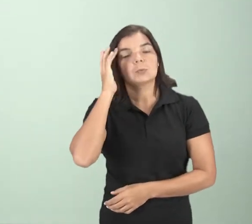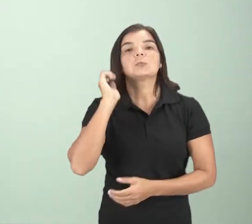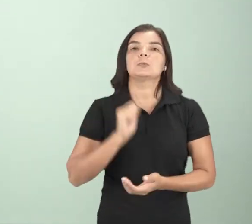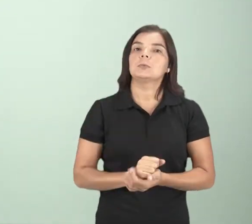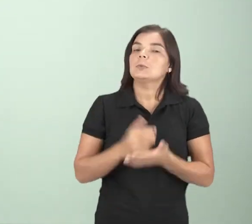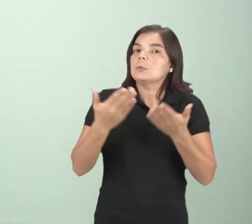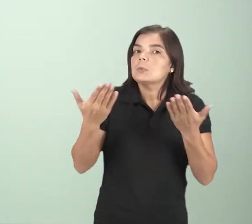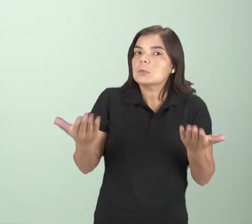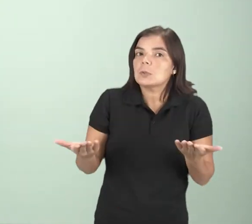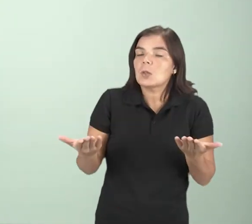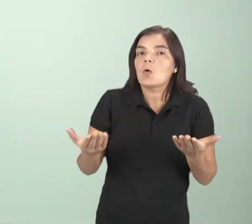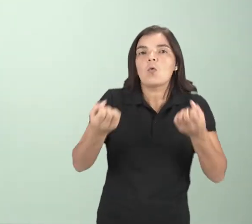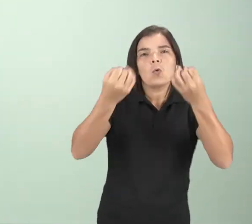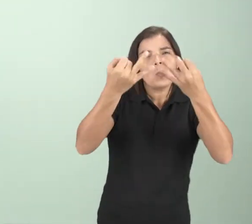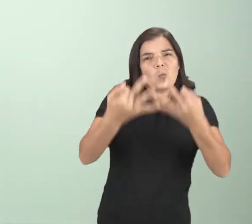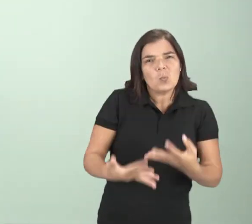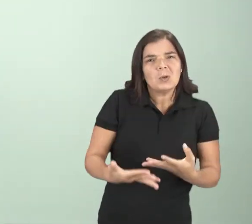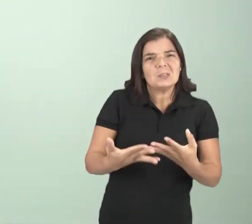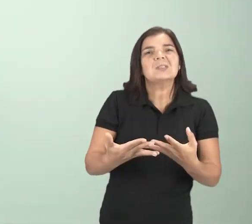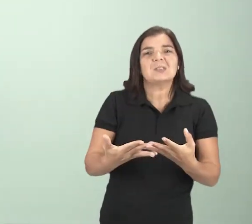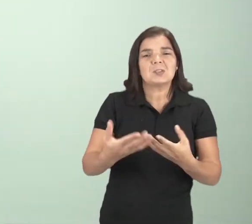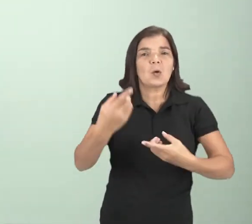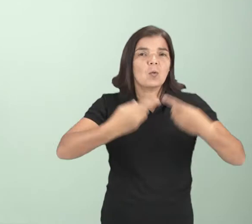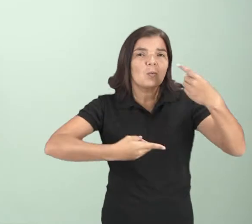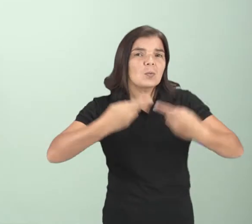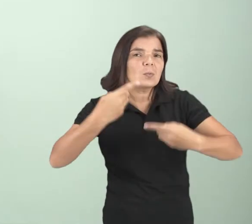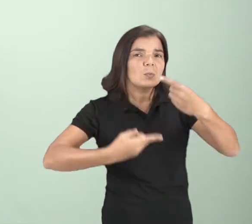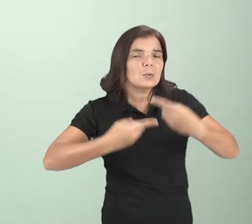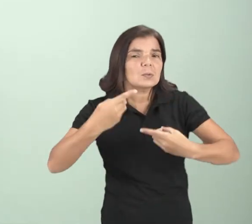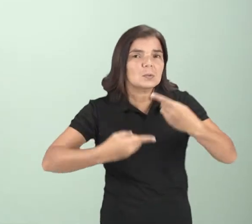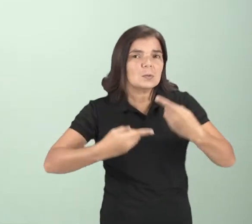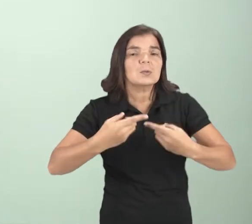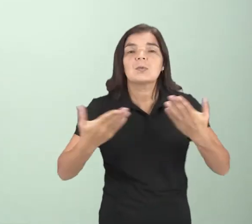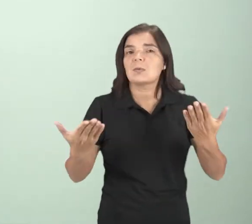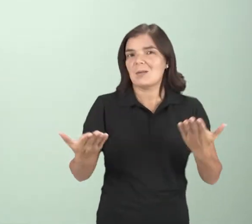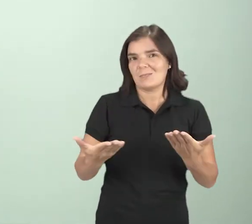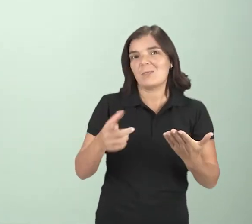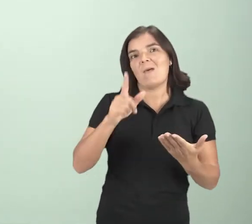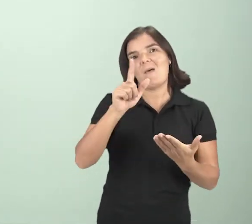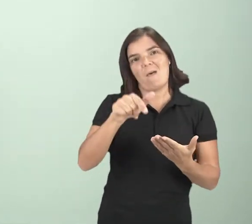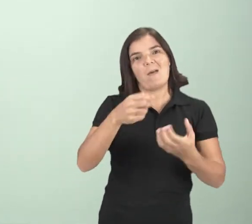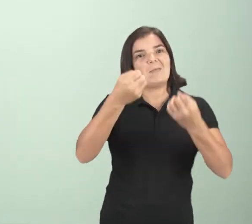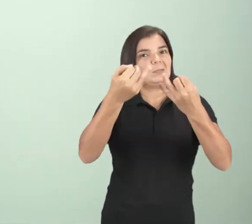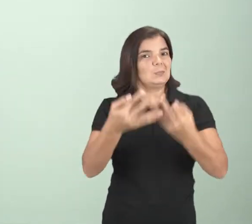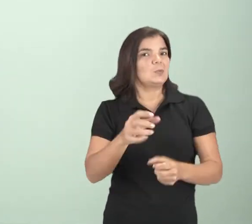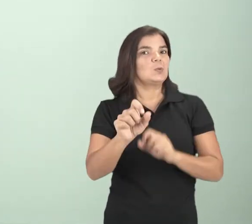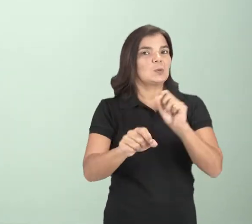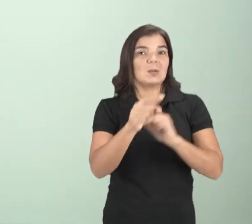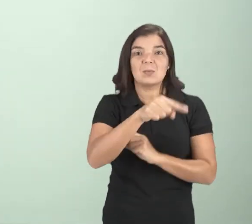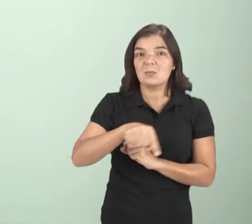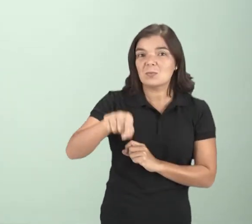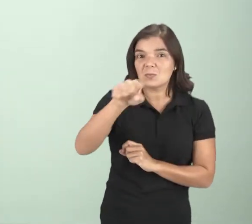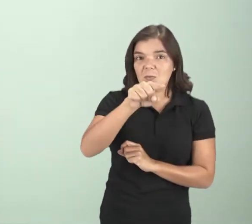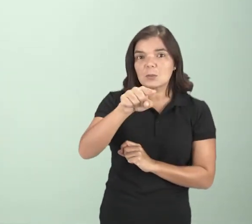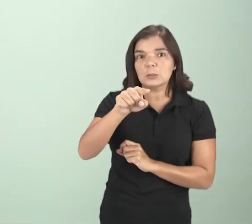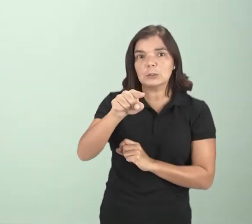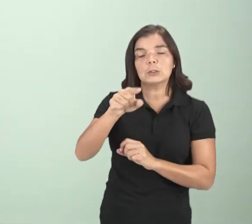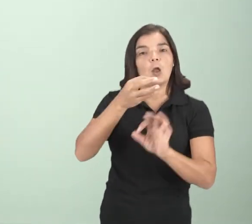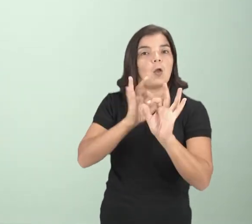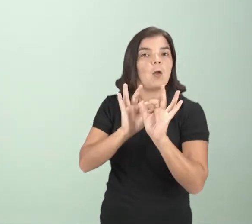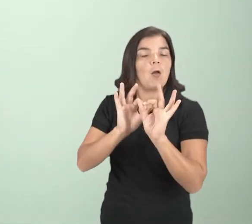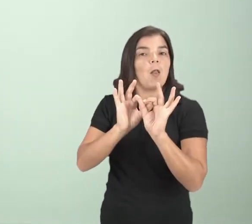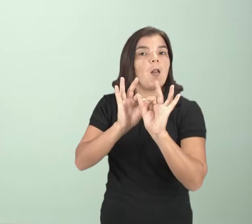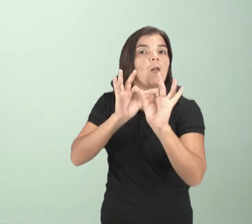humanos. Então, falar de neutralidade política numa situação dessa é dizer que você se criando